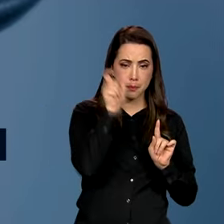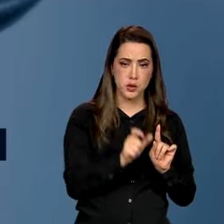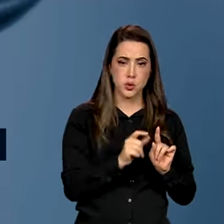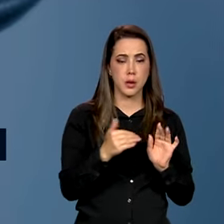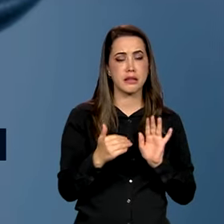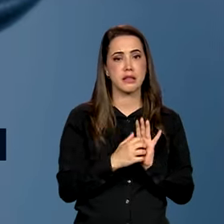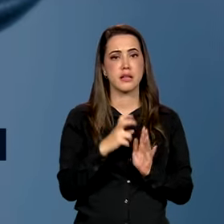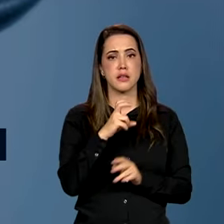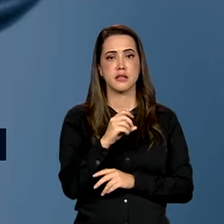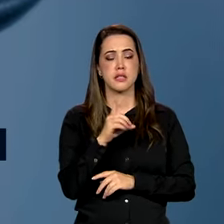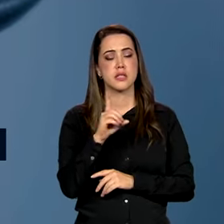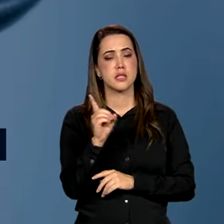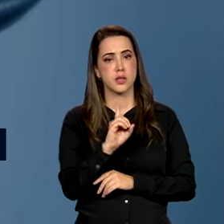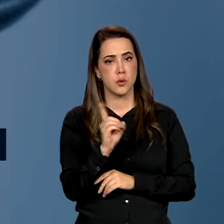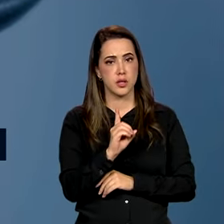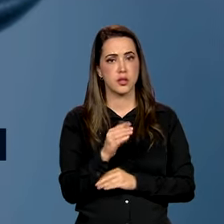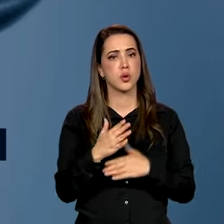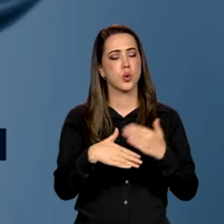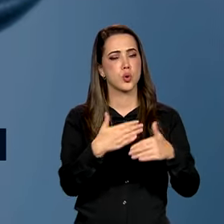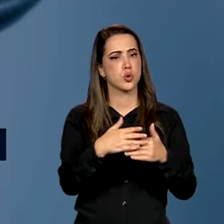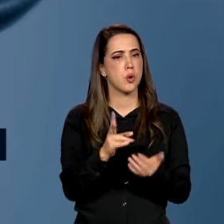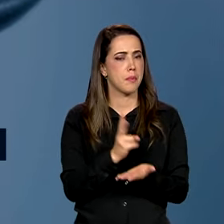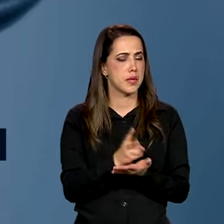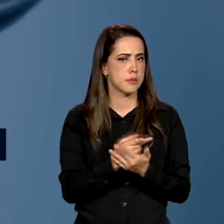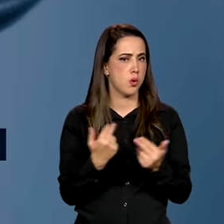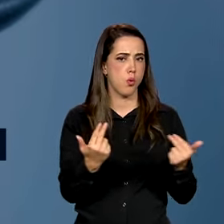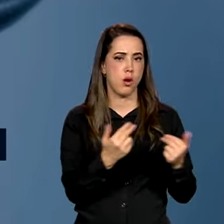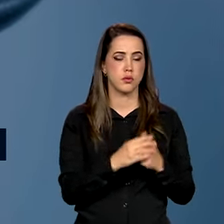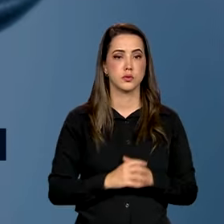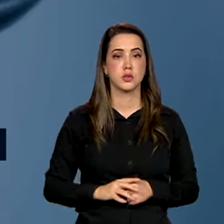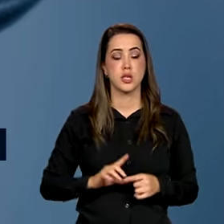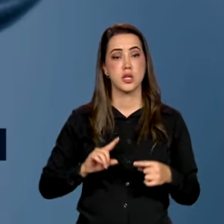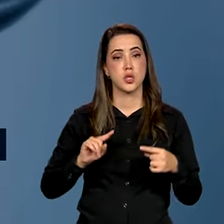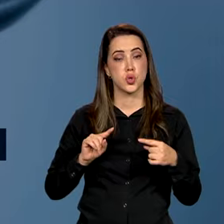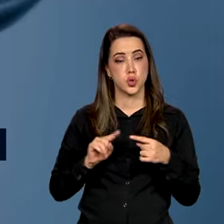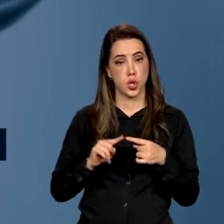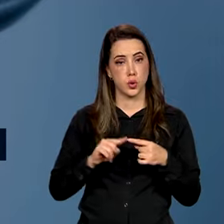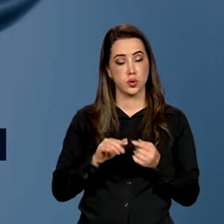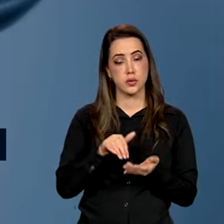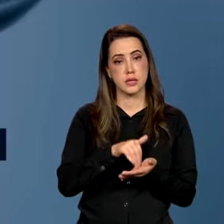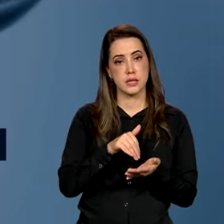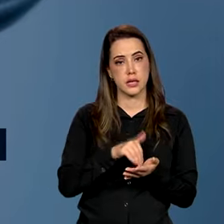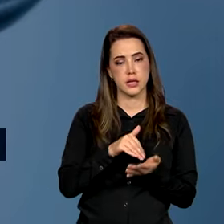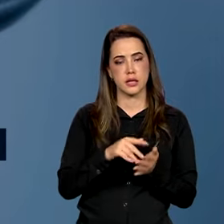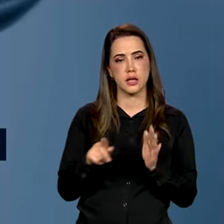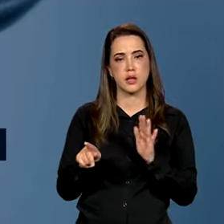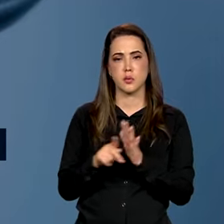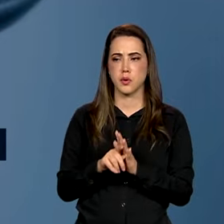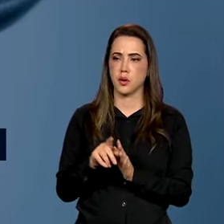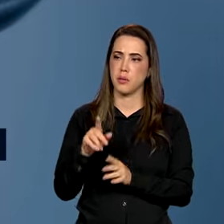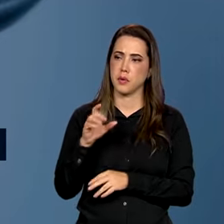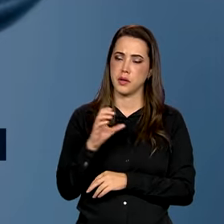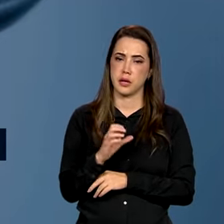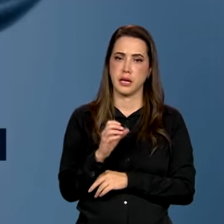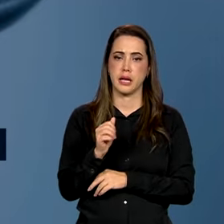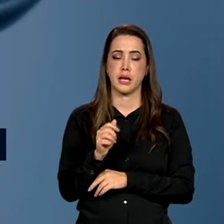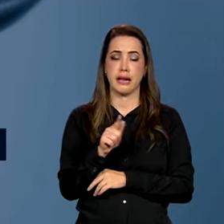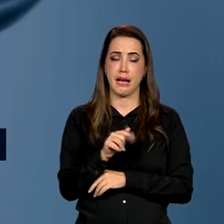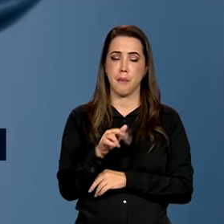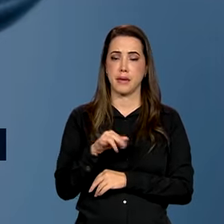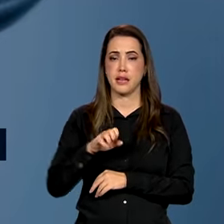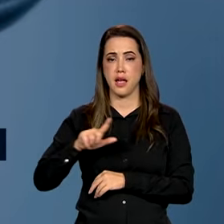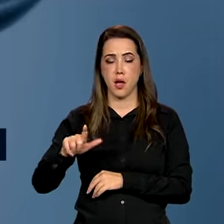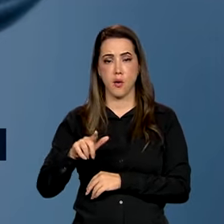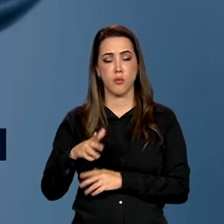até 50 dólares existe e está mantida segundo o secretário executivo do Ministério da Fazenda Gabriel galípolo o aumento da fiscalização